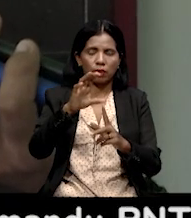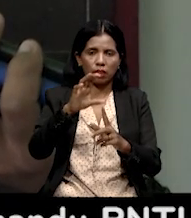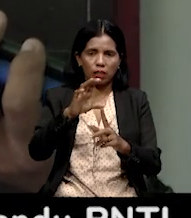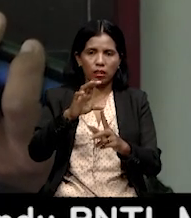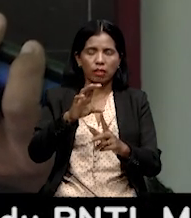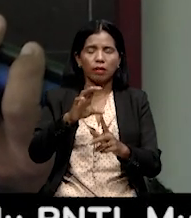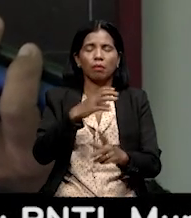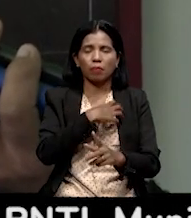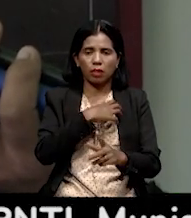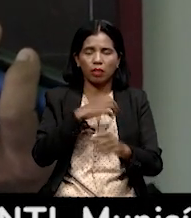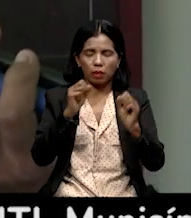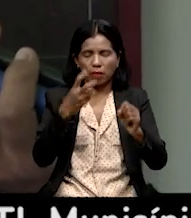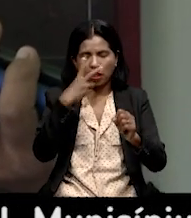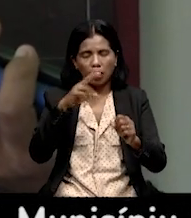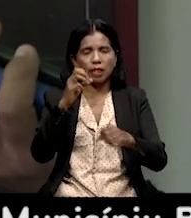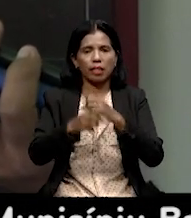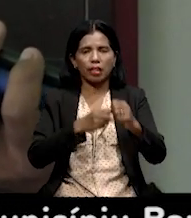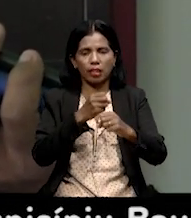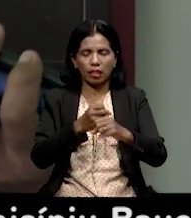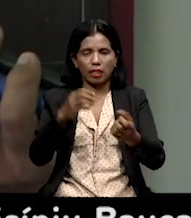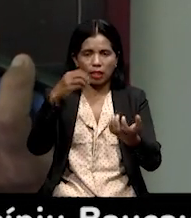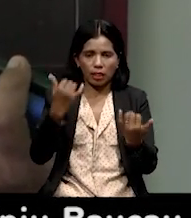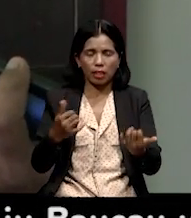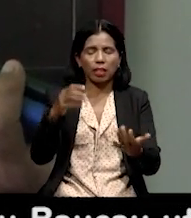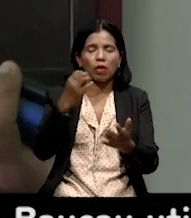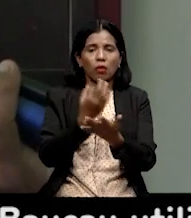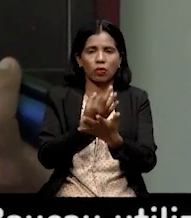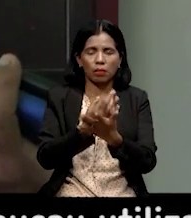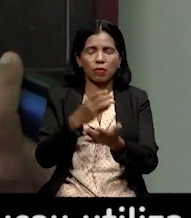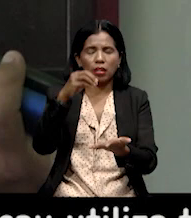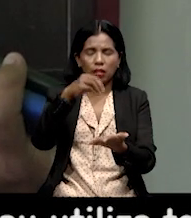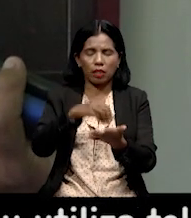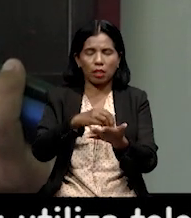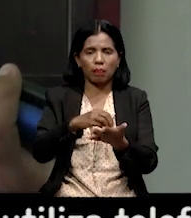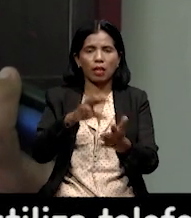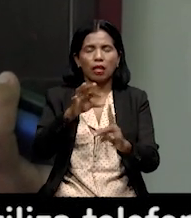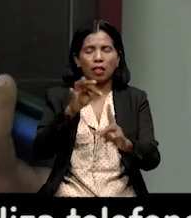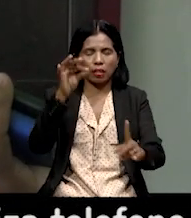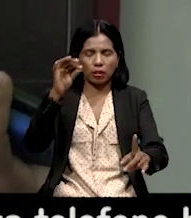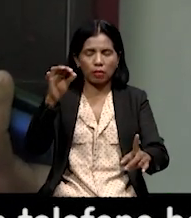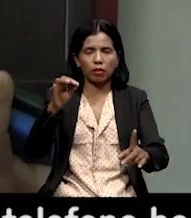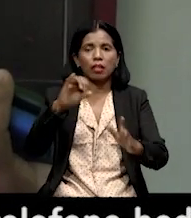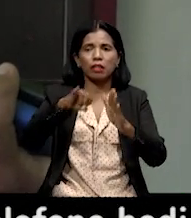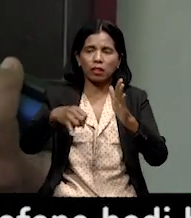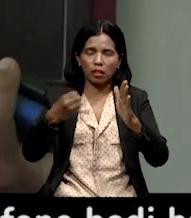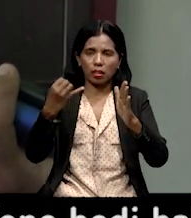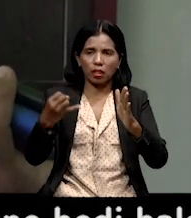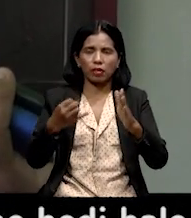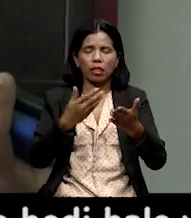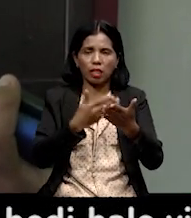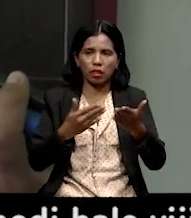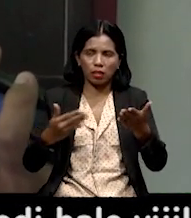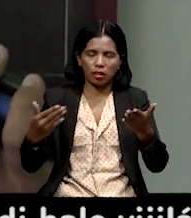ne osamento ne be maka koloka ba elisang jeral ne beli be ia parte equipamentos ba ia mas